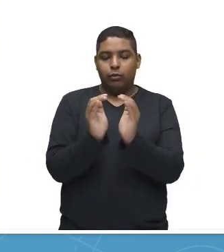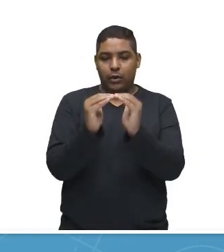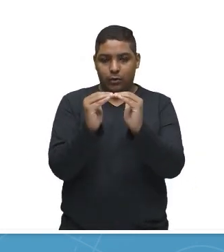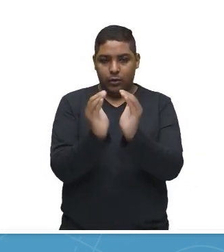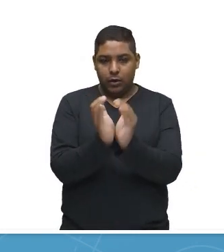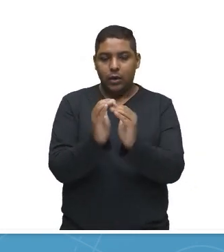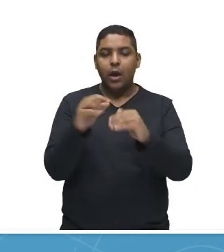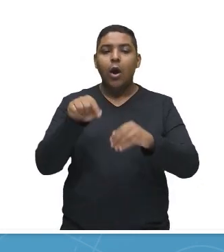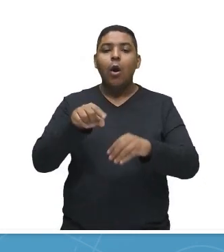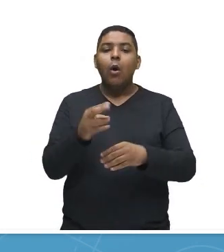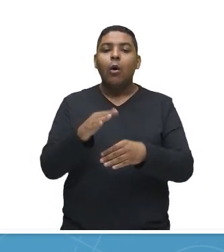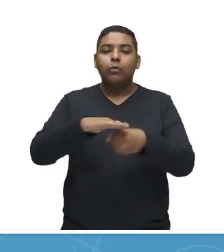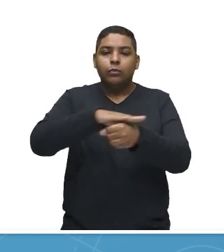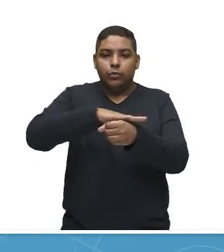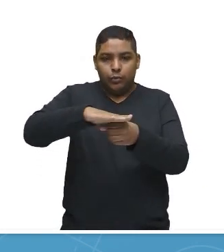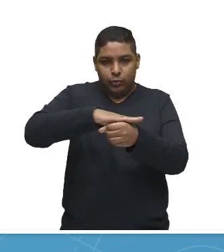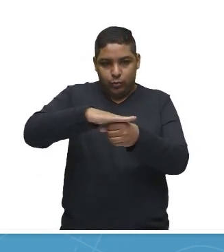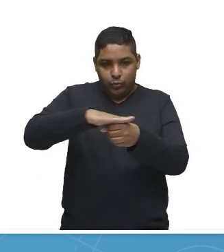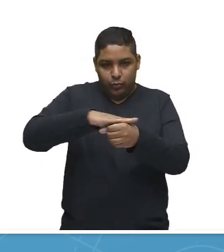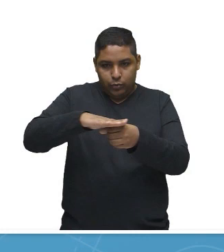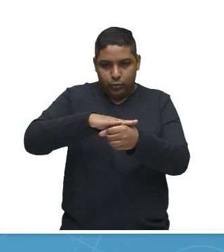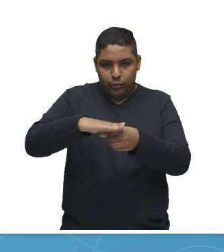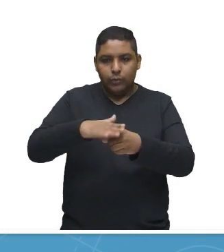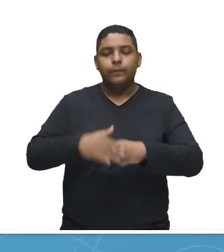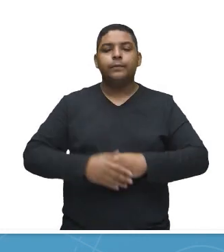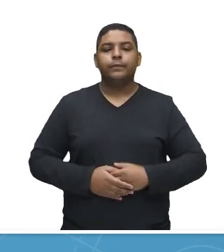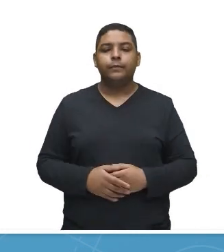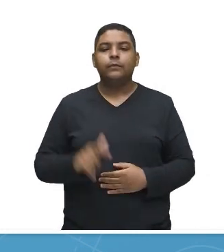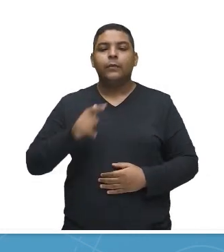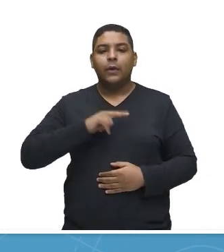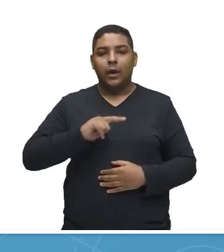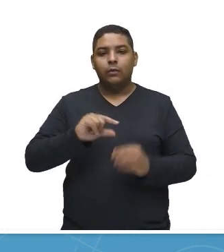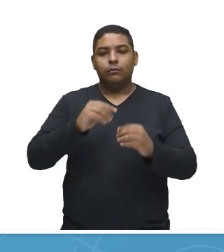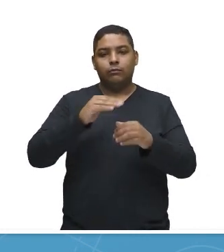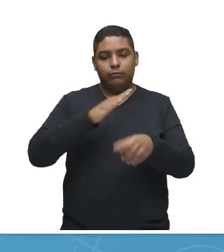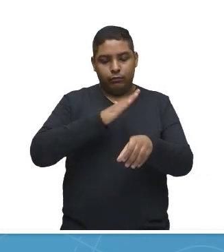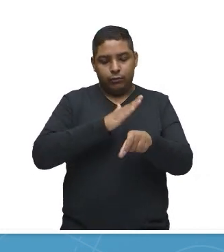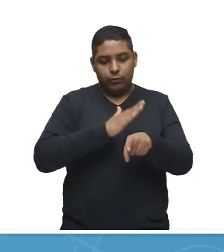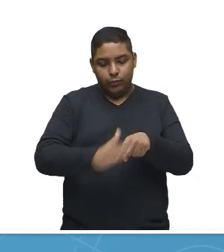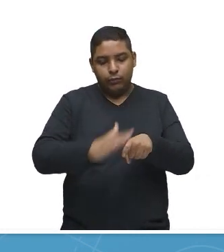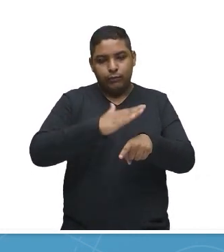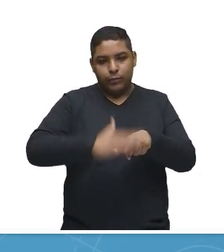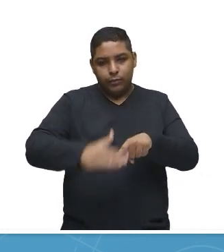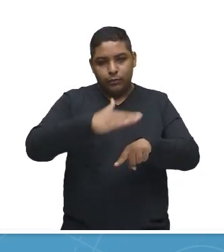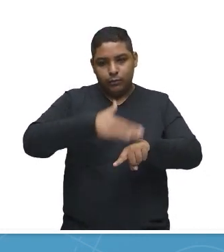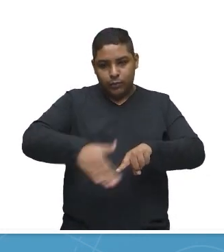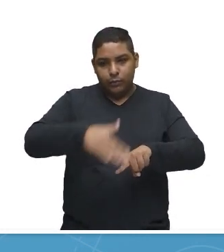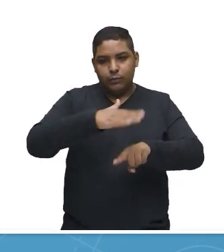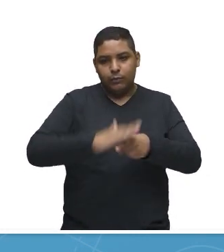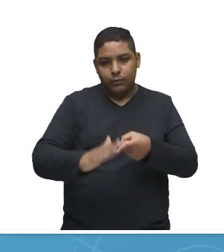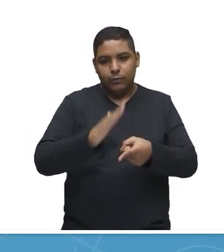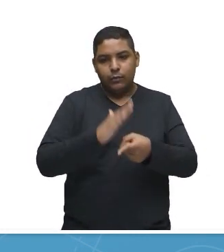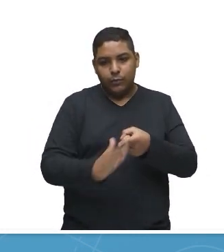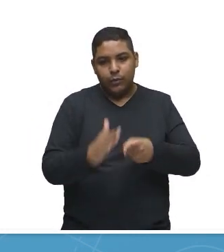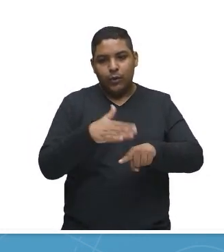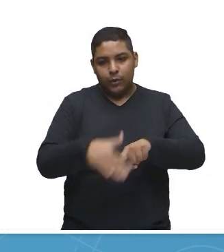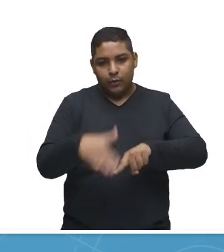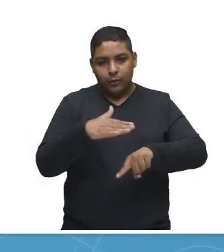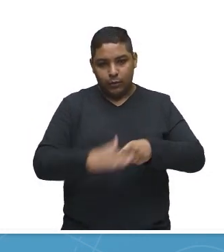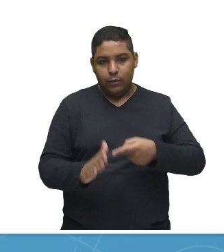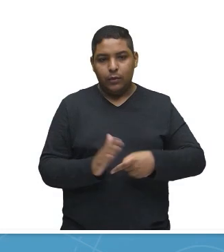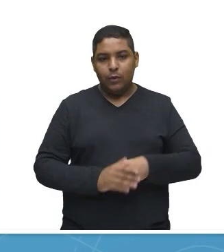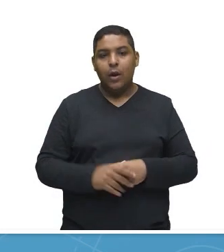chata. Neste caso, ela era afiada. Ela é usada tanto na guerra como